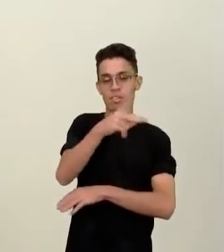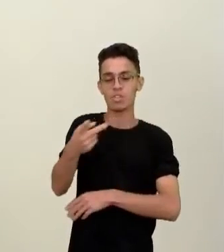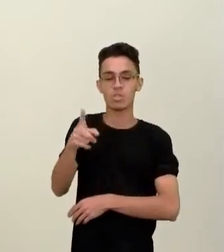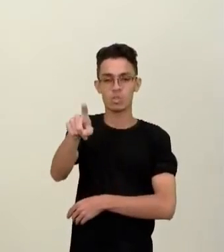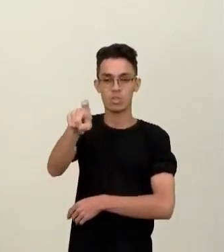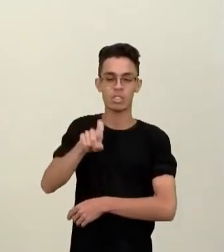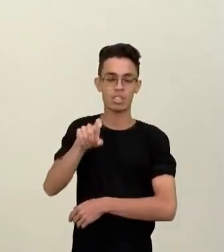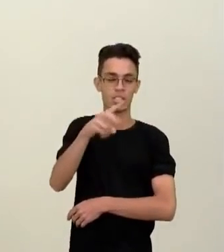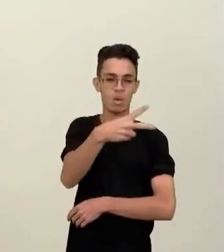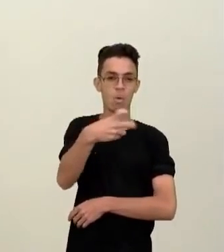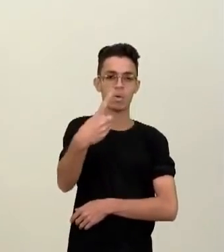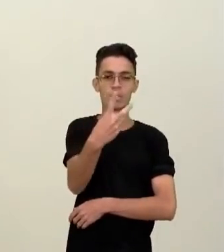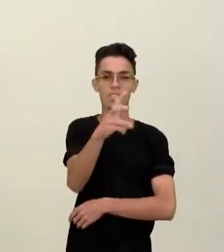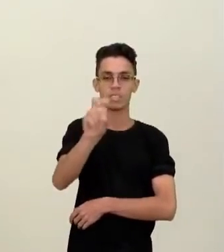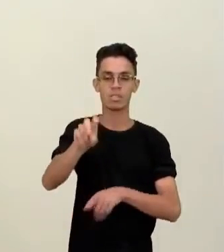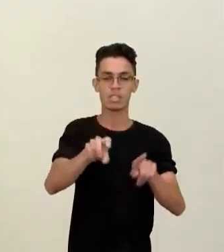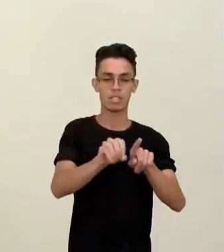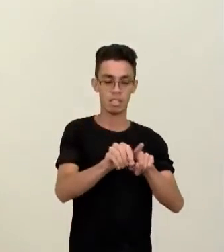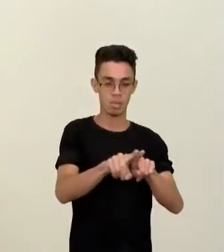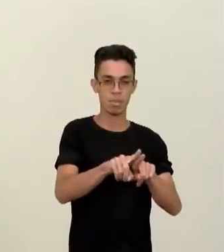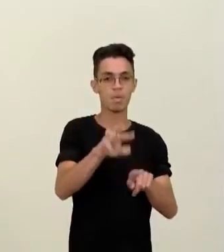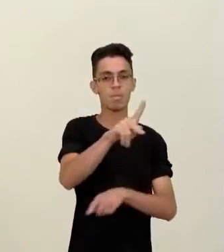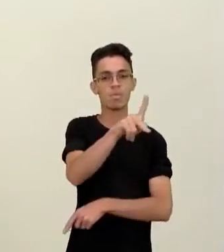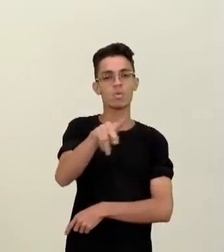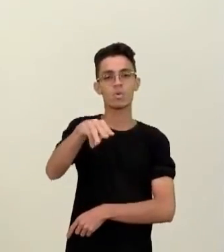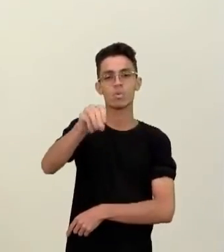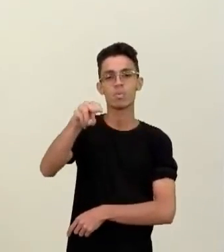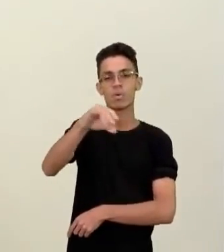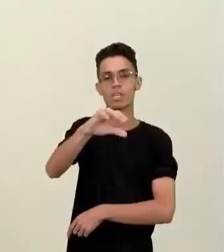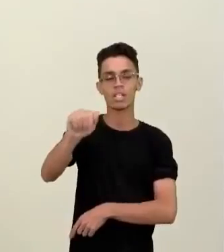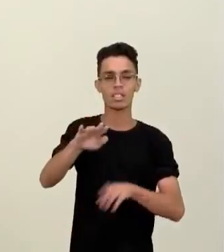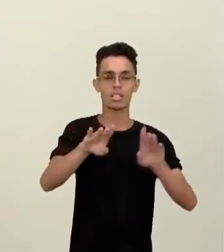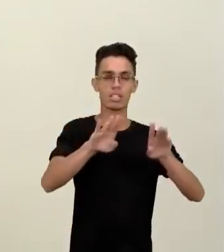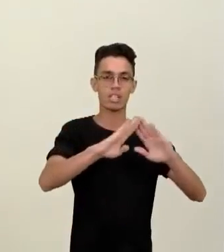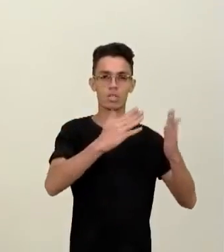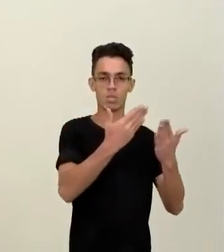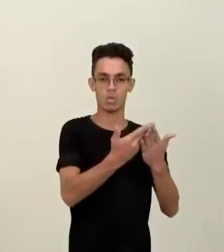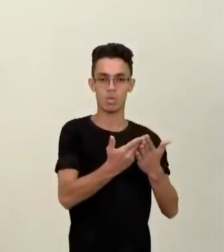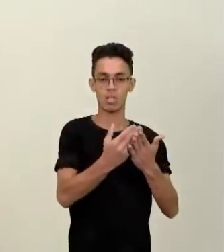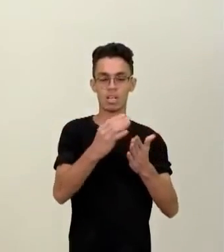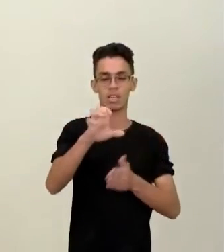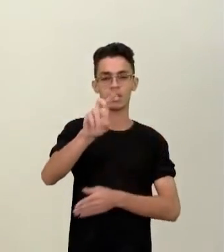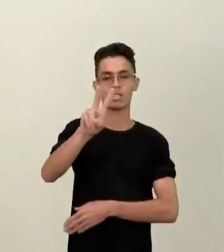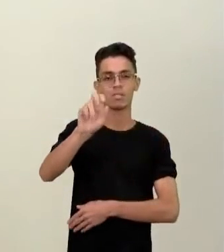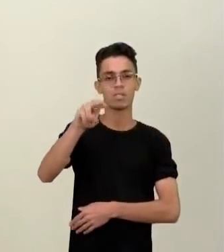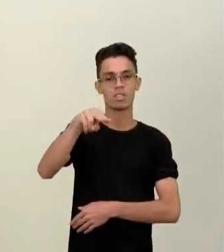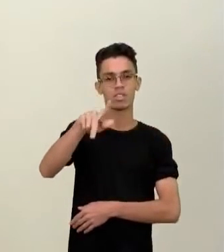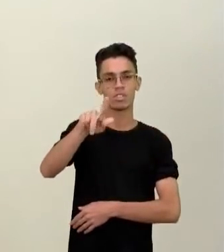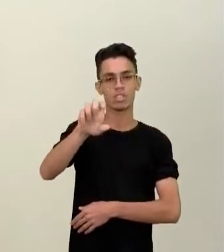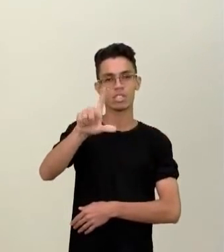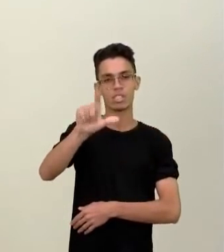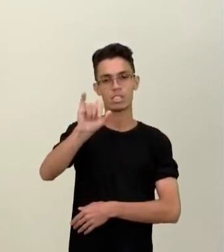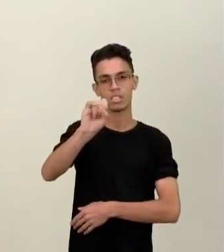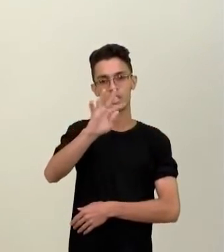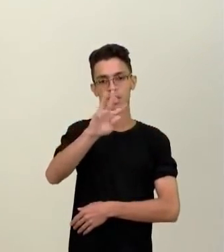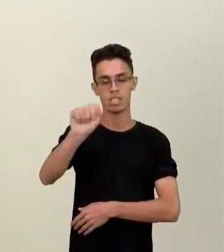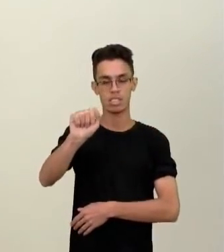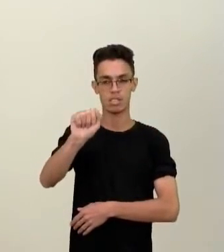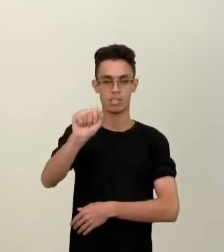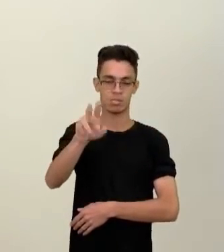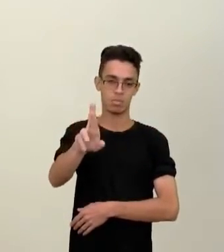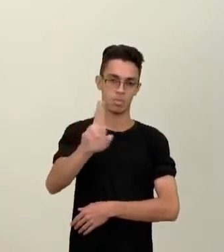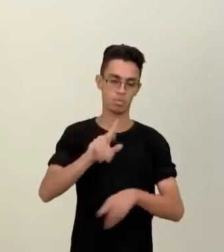a 150. A professora Mônica, aqui lá da Escola João Evangelista Costa, lá da Sul 1, respondendo